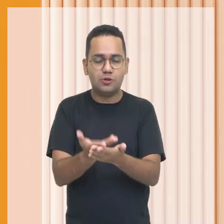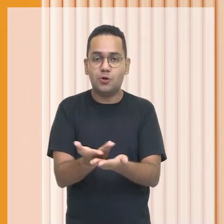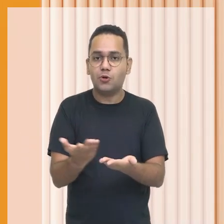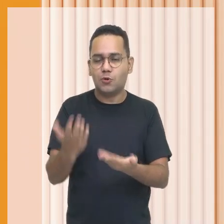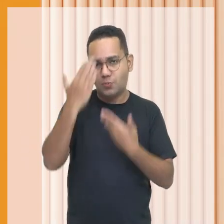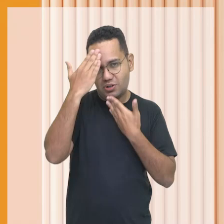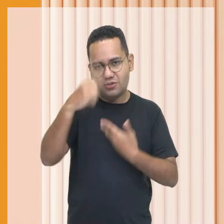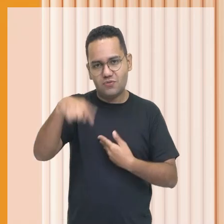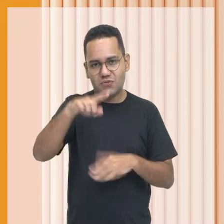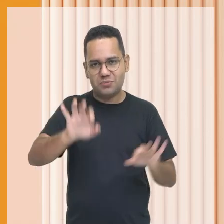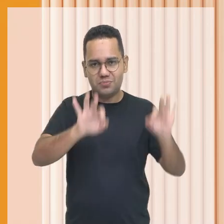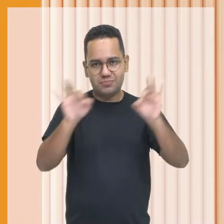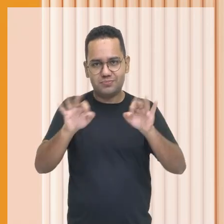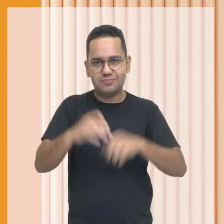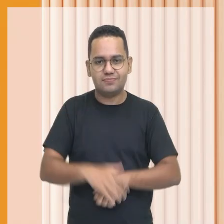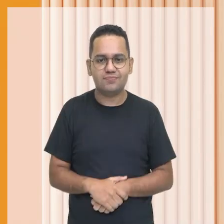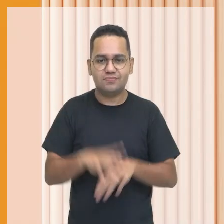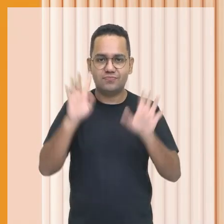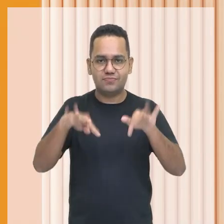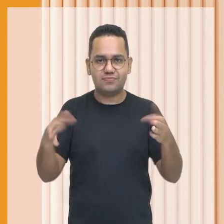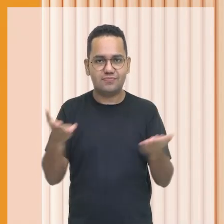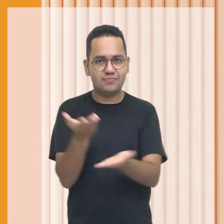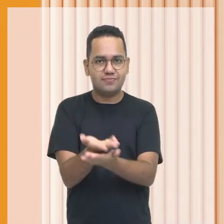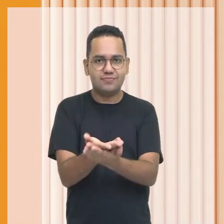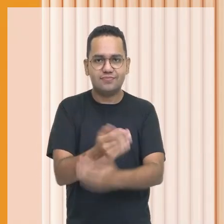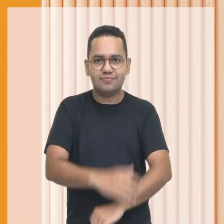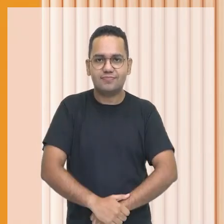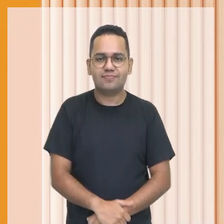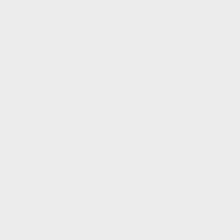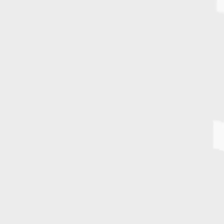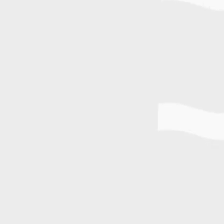Obrigado a todos pela atenção, tá bom? A gente vai finalizando por aqui.